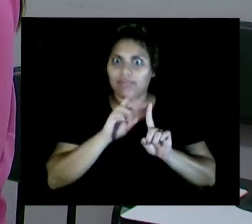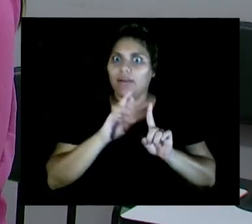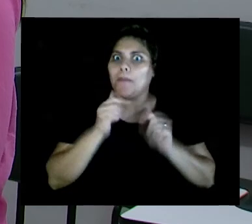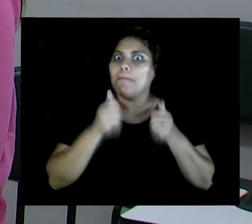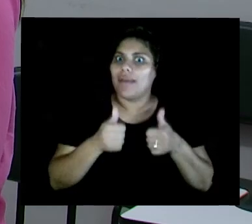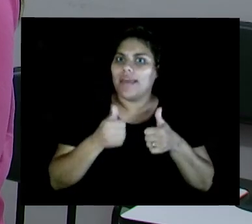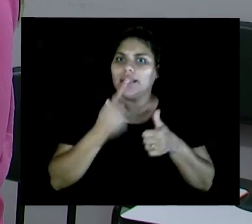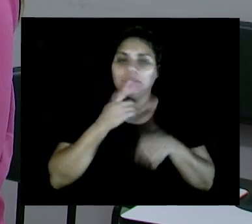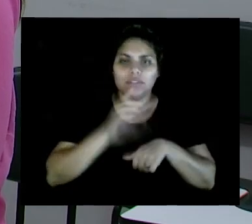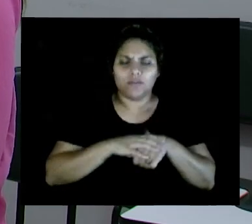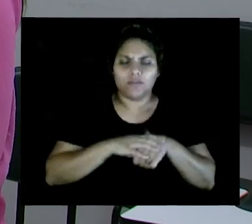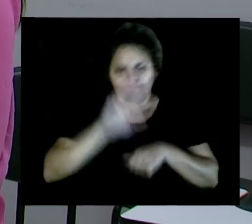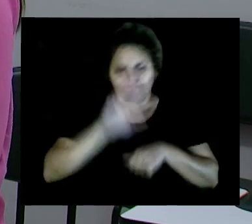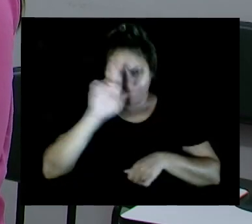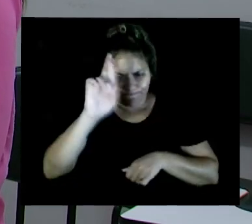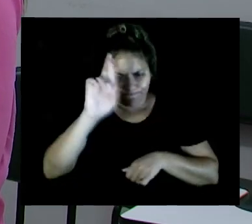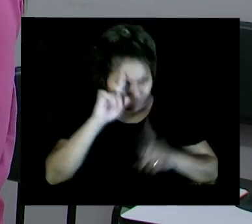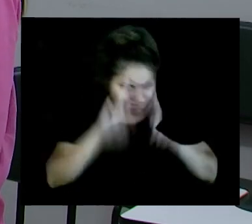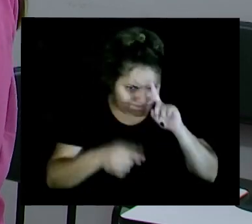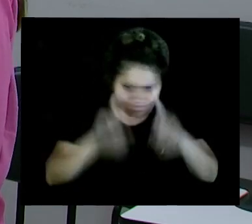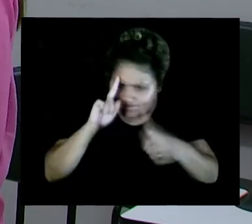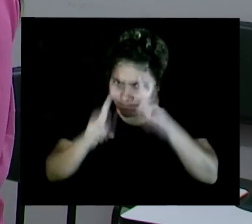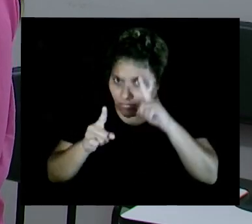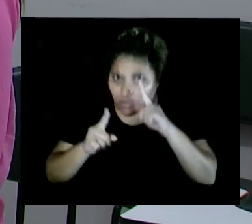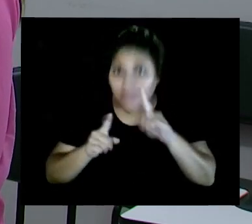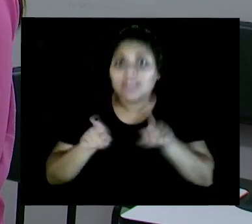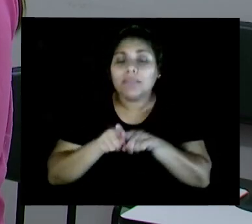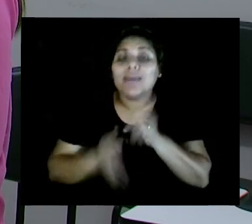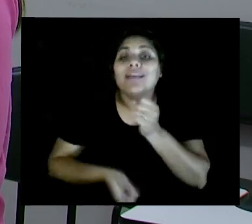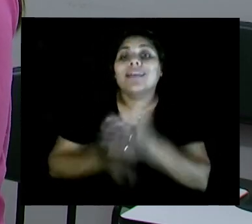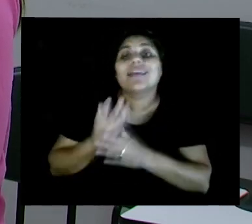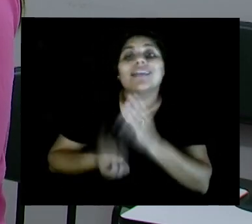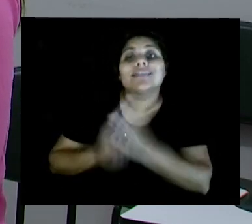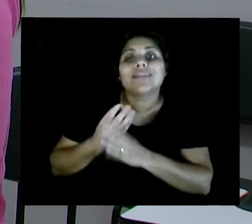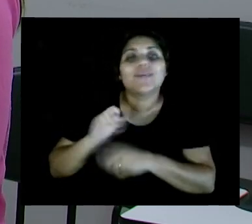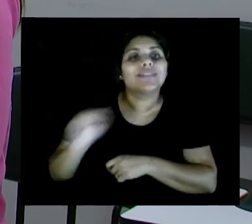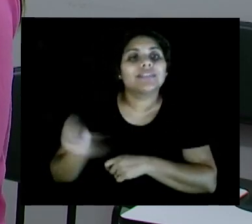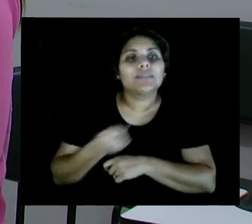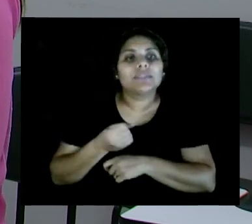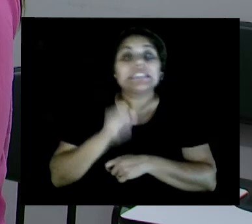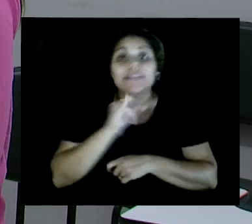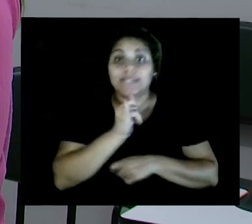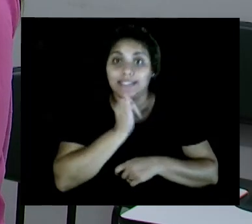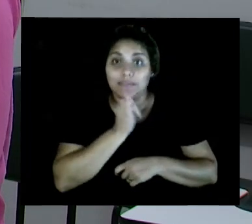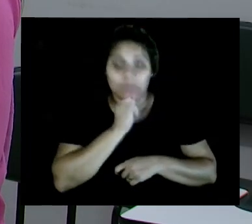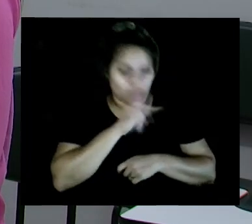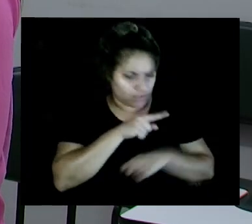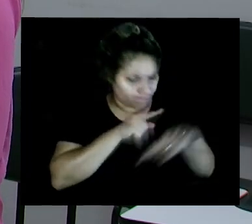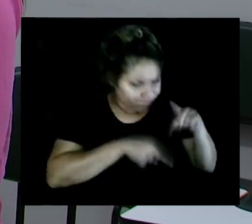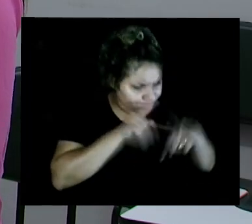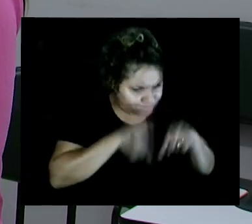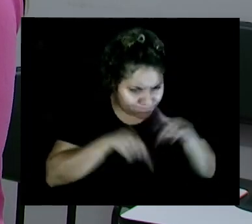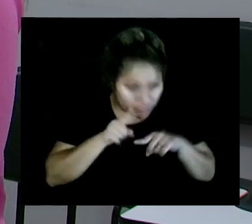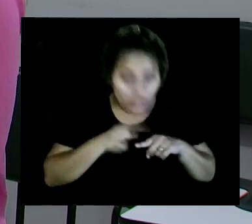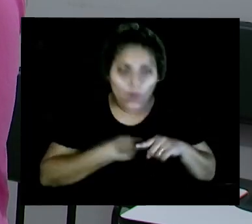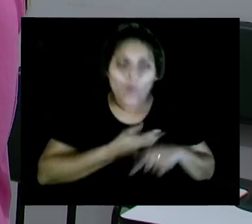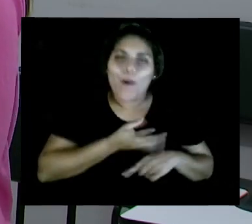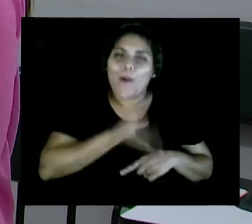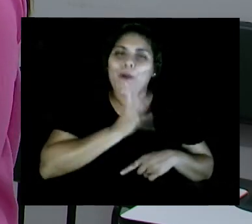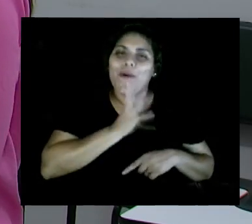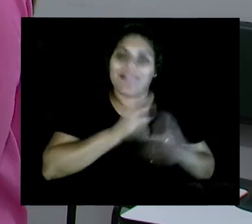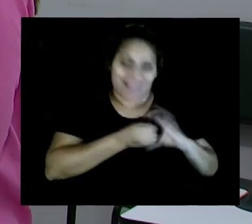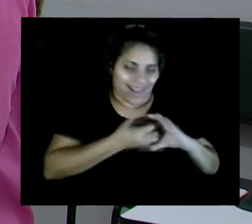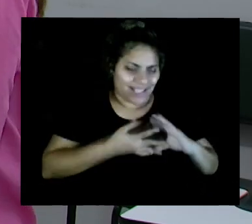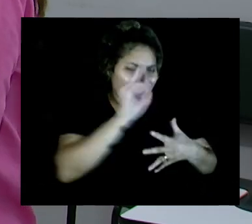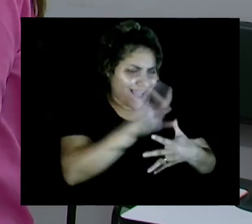e dominar a criação de receitas, né? Então, a partir do momento que você conhece as características de cada matéria-prima, conhece bem as